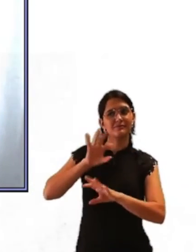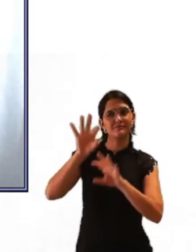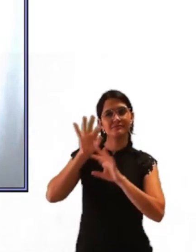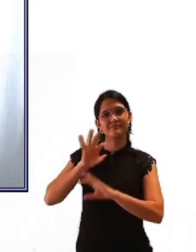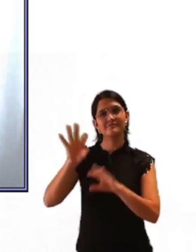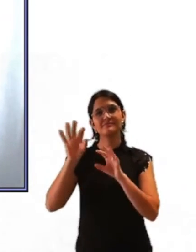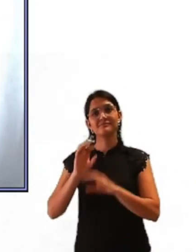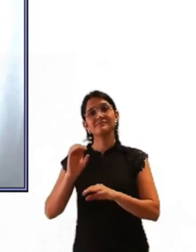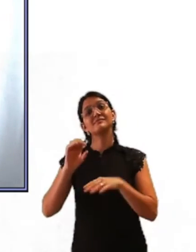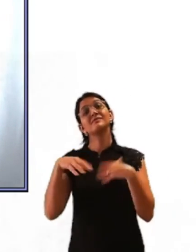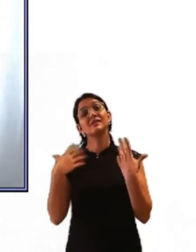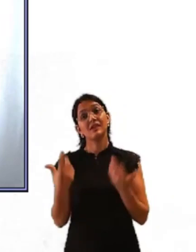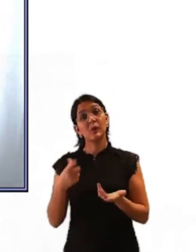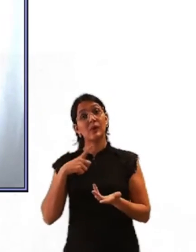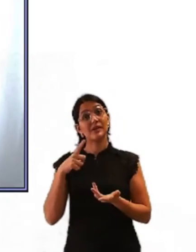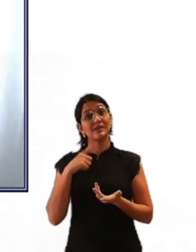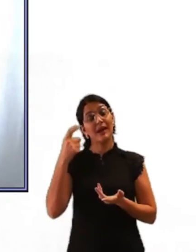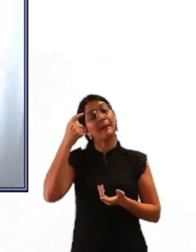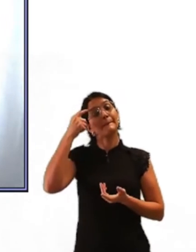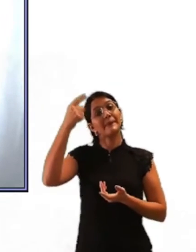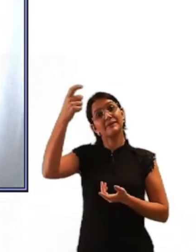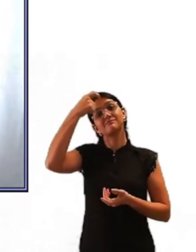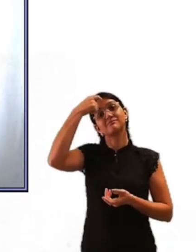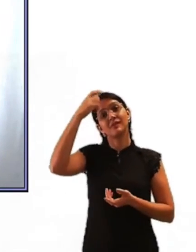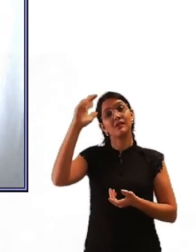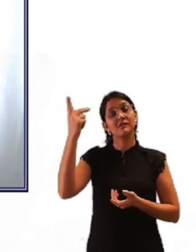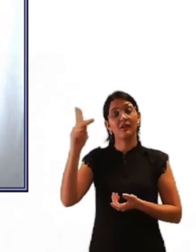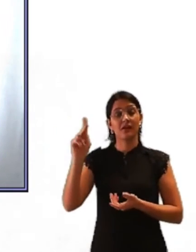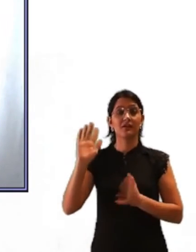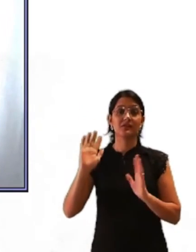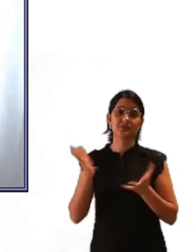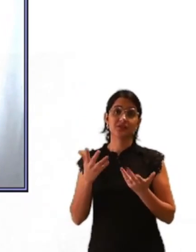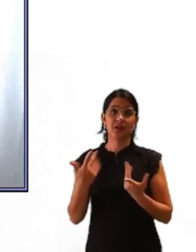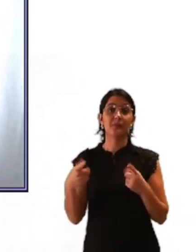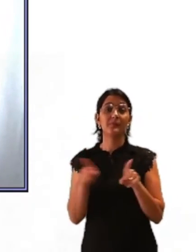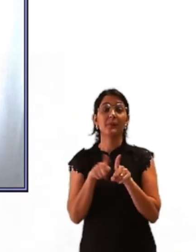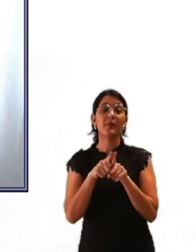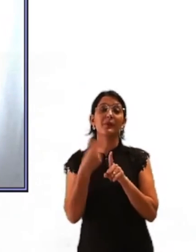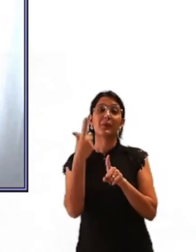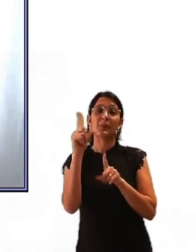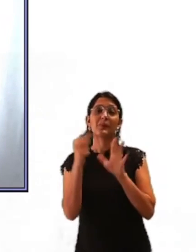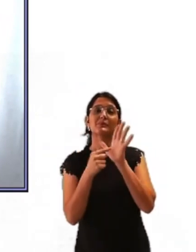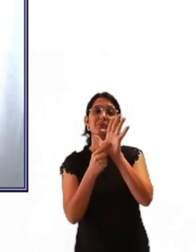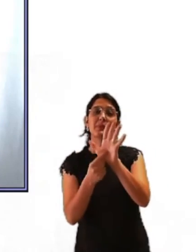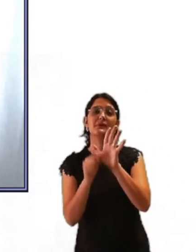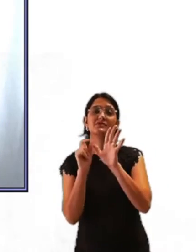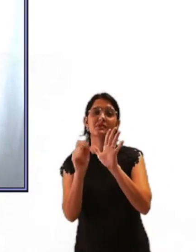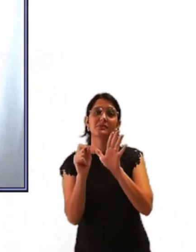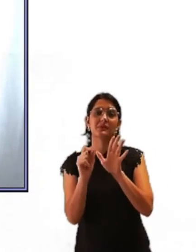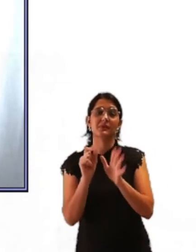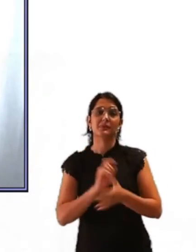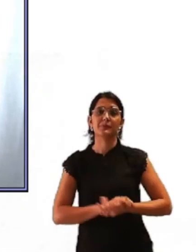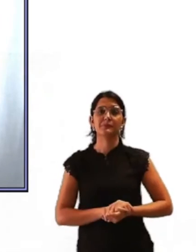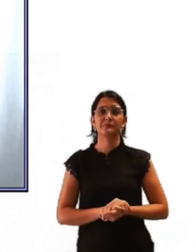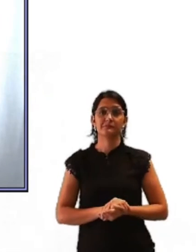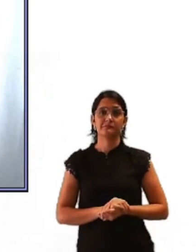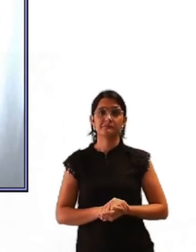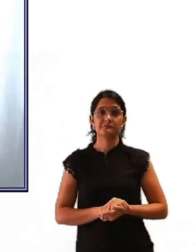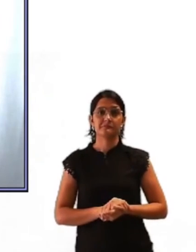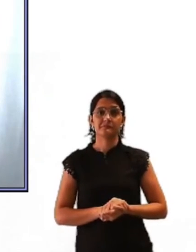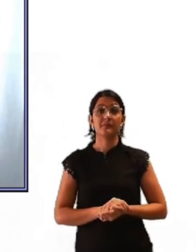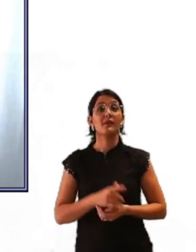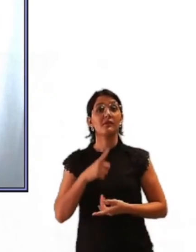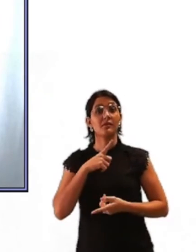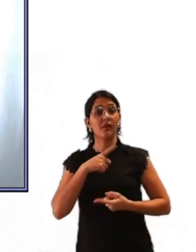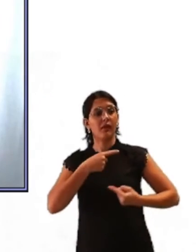juiz não ativista, ele vai ter uma ideologia, né? E o outro ponto é o seguinte, é essa questão